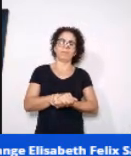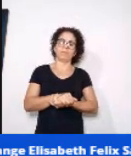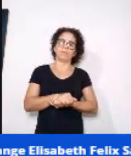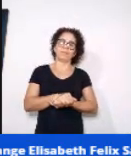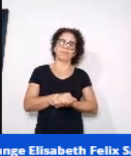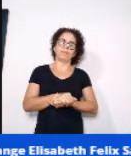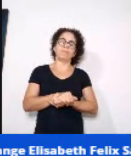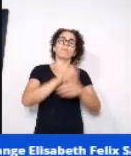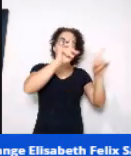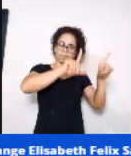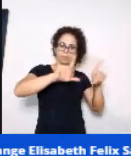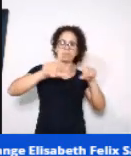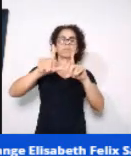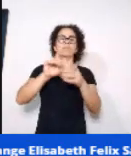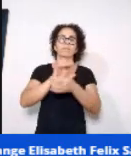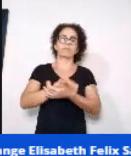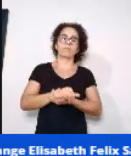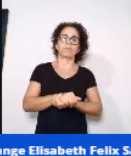Pode passar mais um.